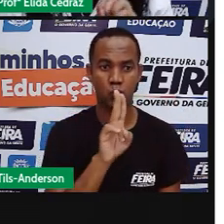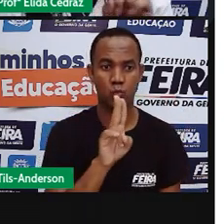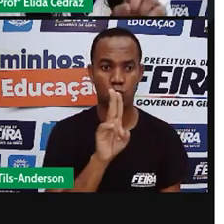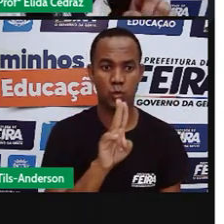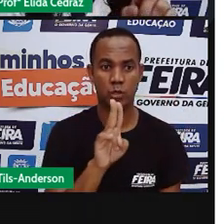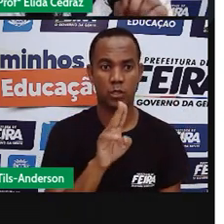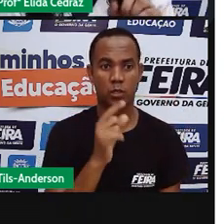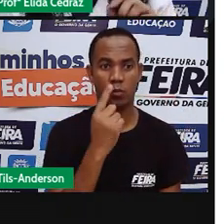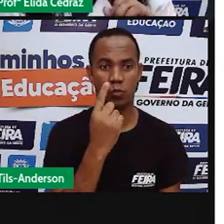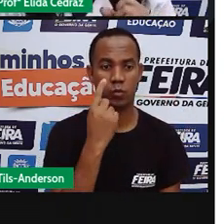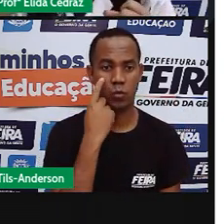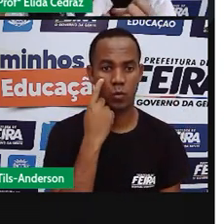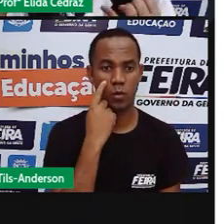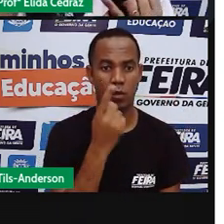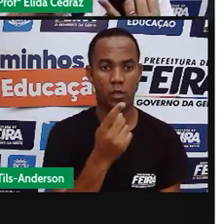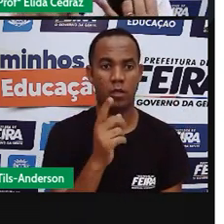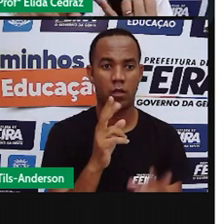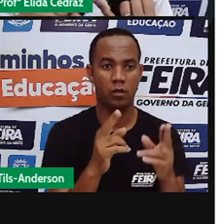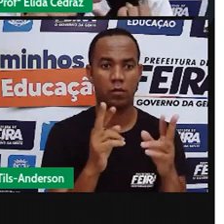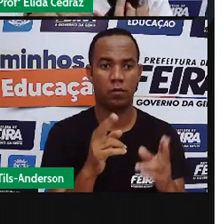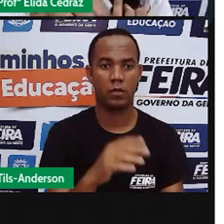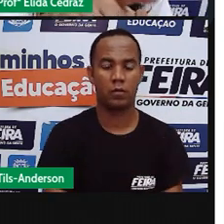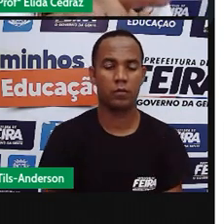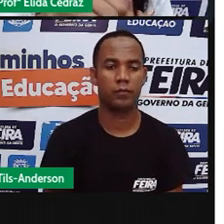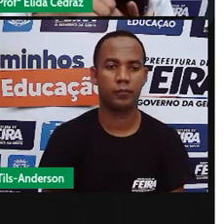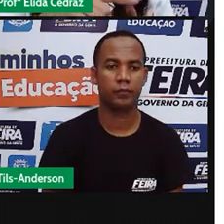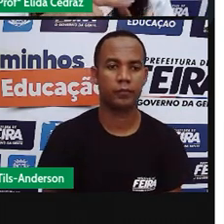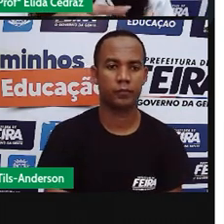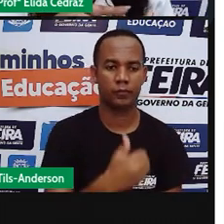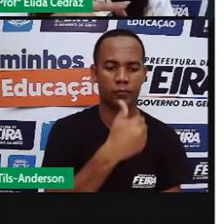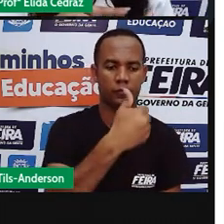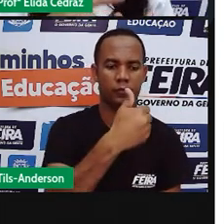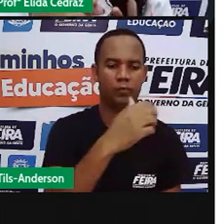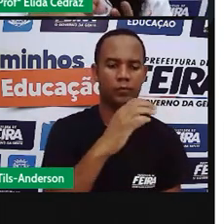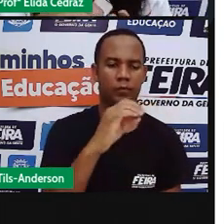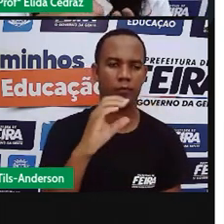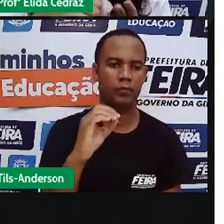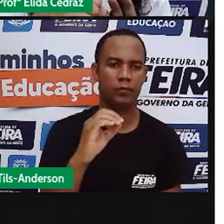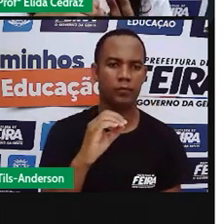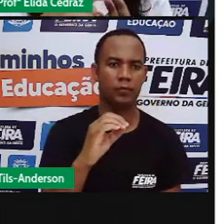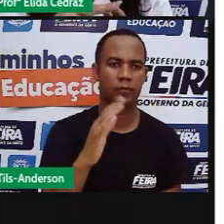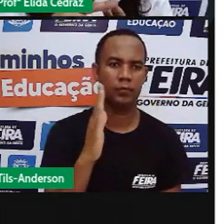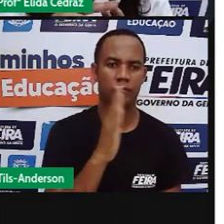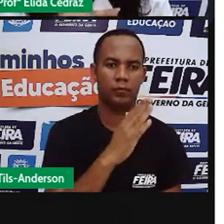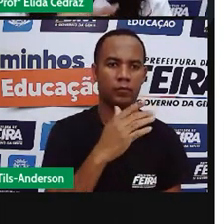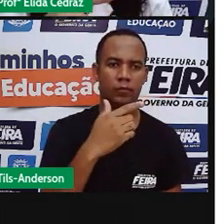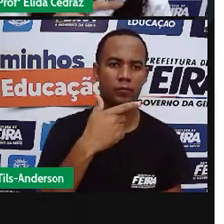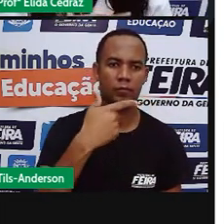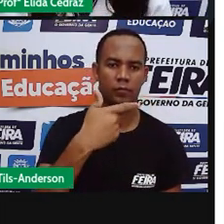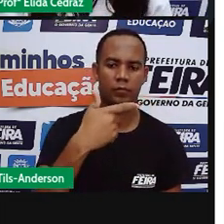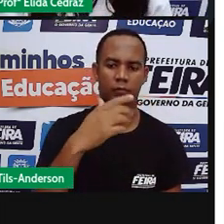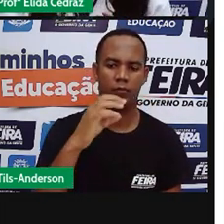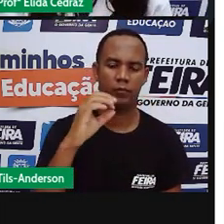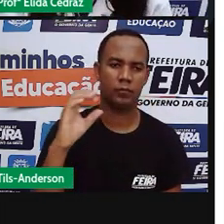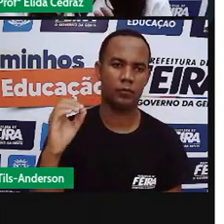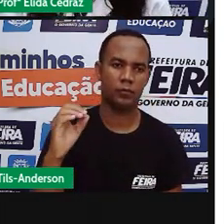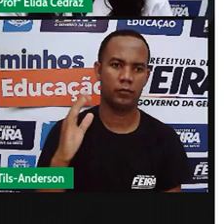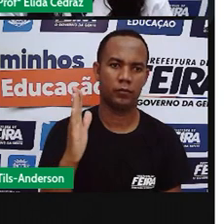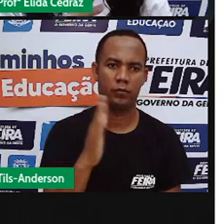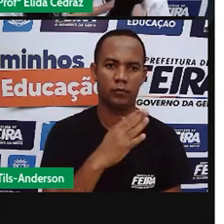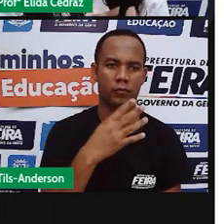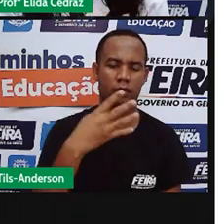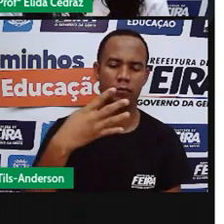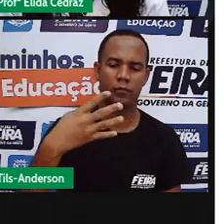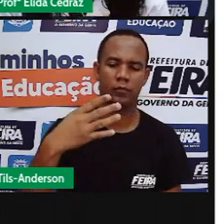da dezena. Olha aqui, 100, 200, 300,